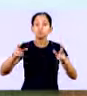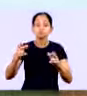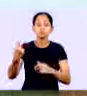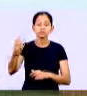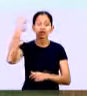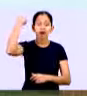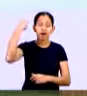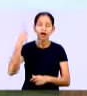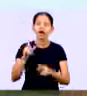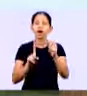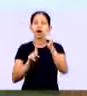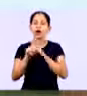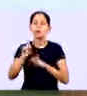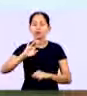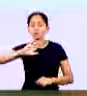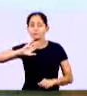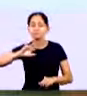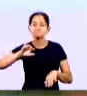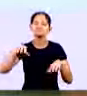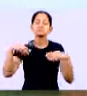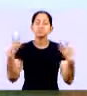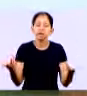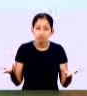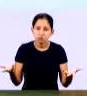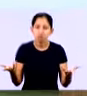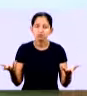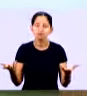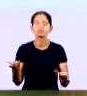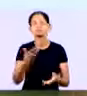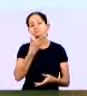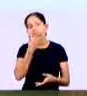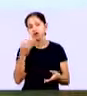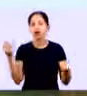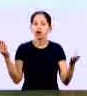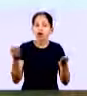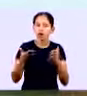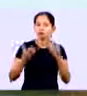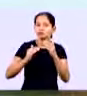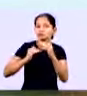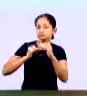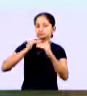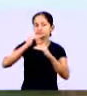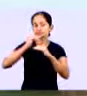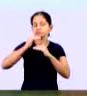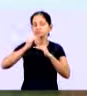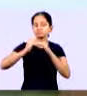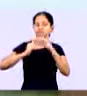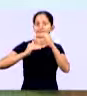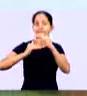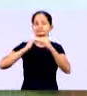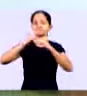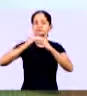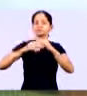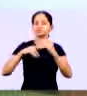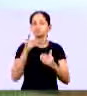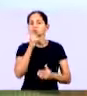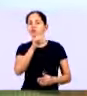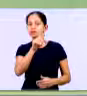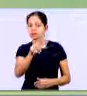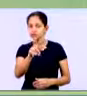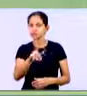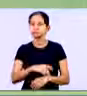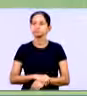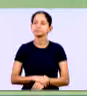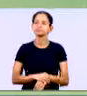volume para o período seguinte ou acrescentar algo que eu espero que seja uma realidade de mercado a partir de crescimento que normalmente acontece, né?